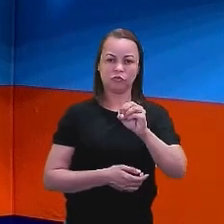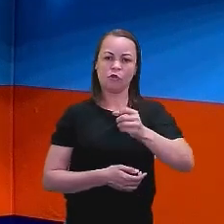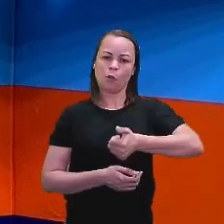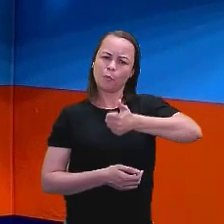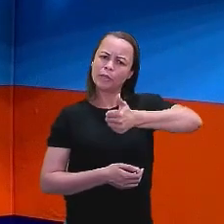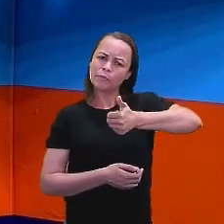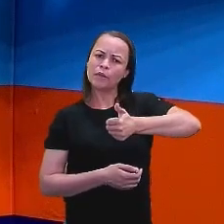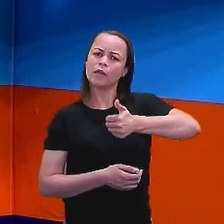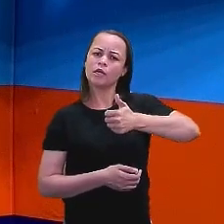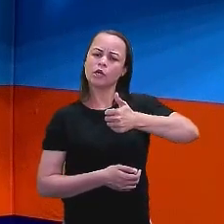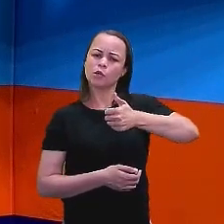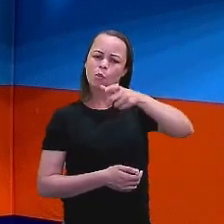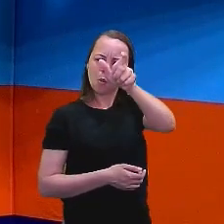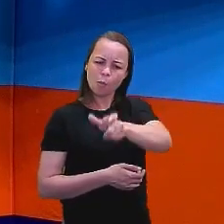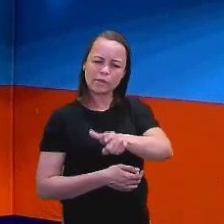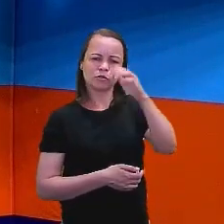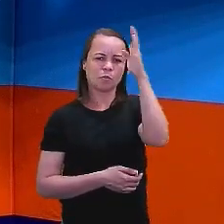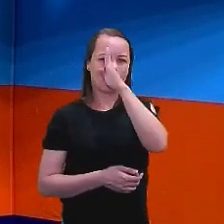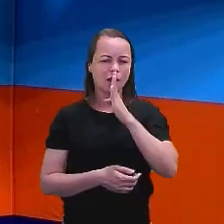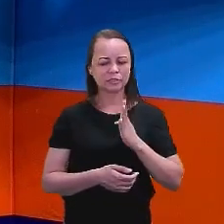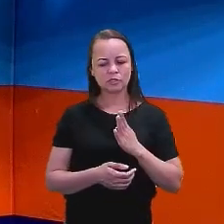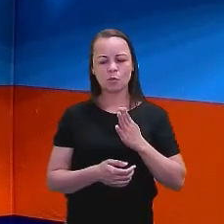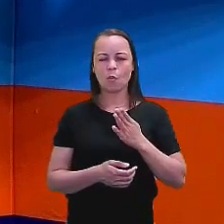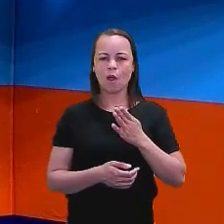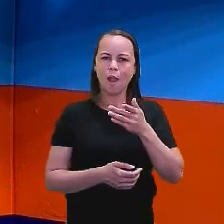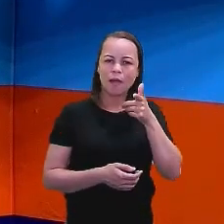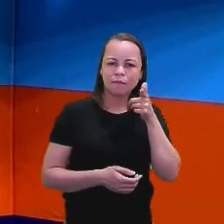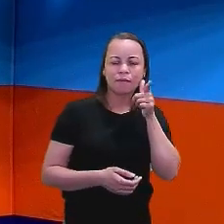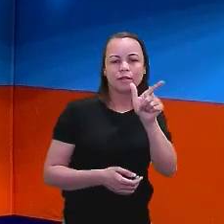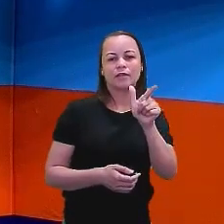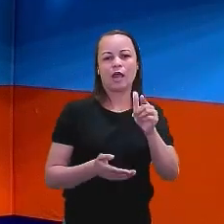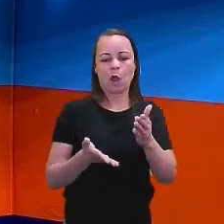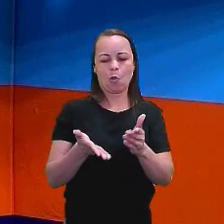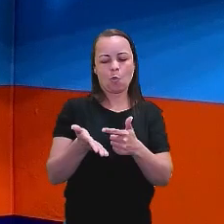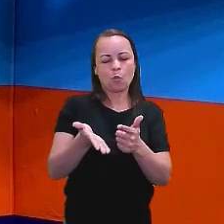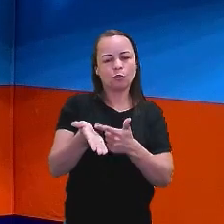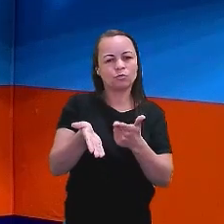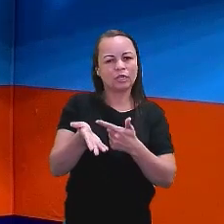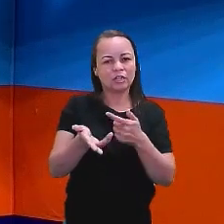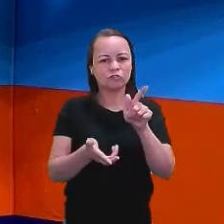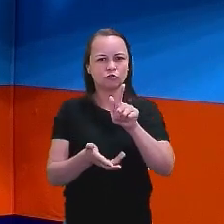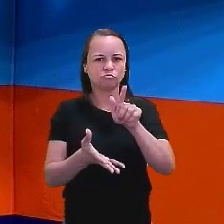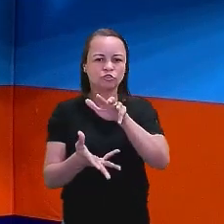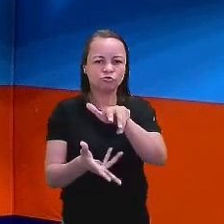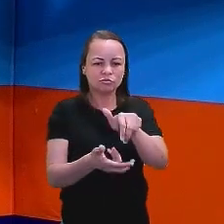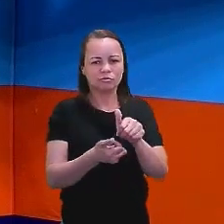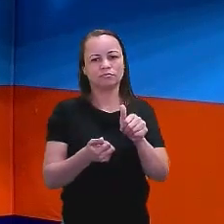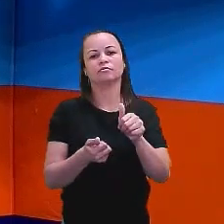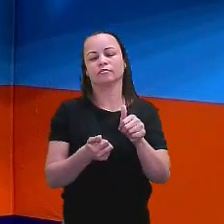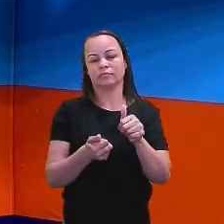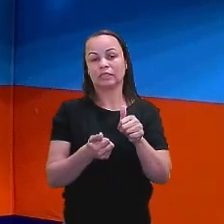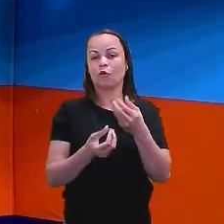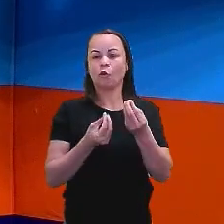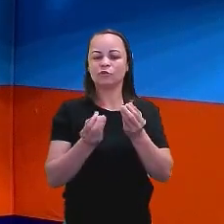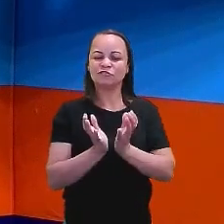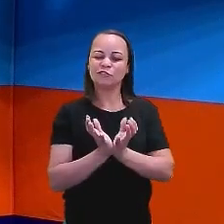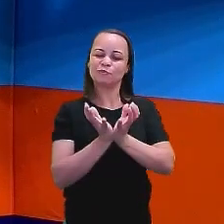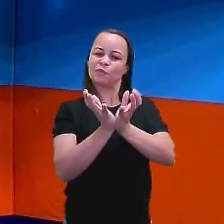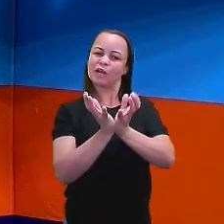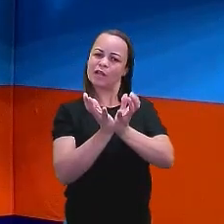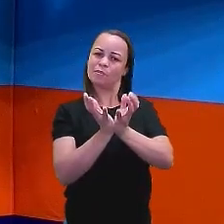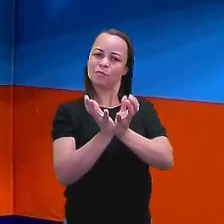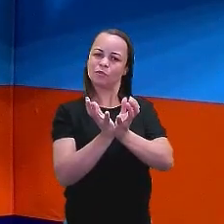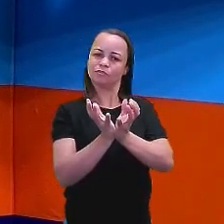geografia que equivale a como se fosse um prêmio Nobel.